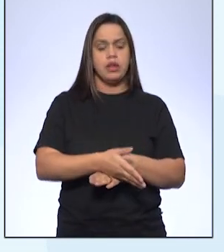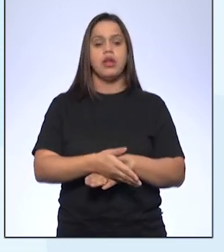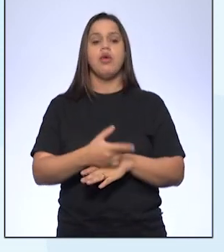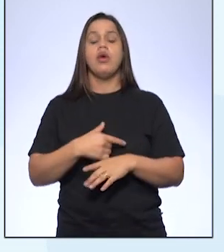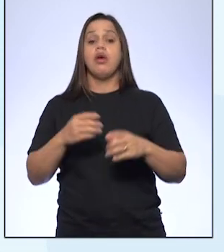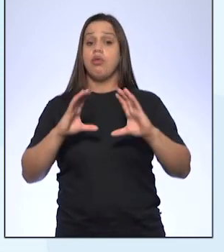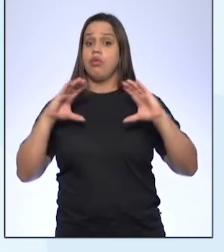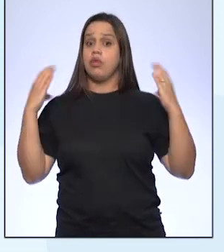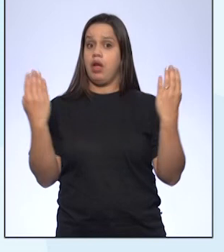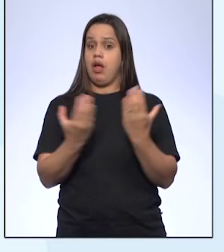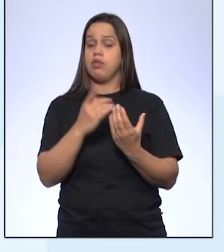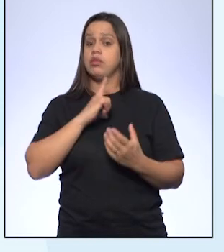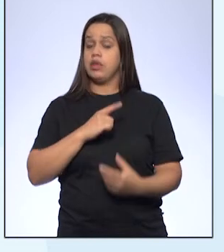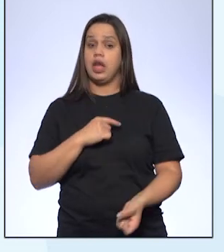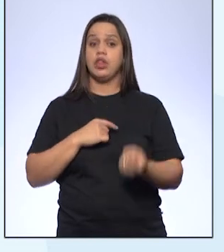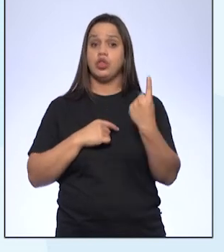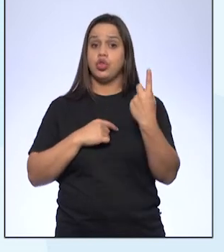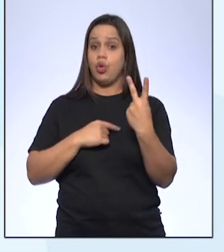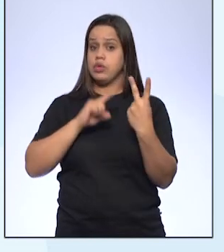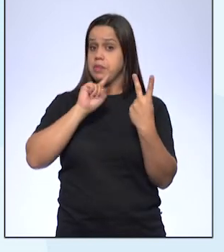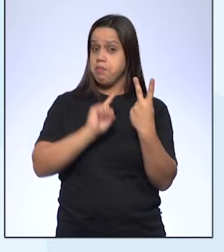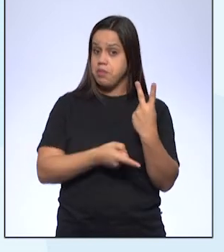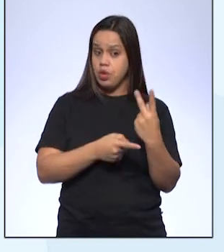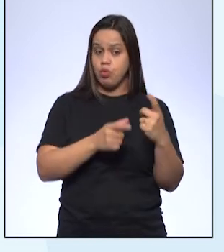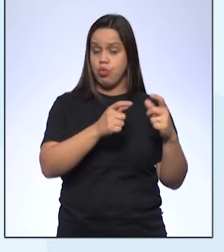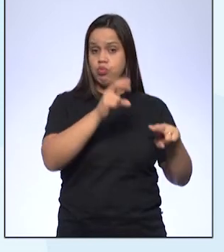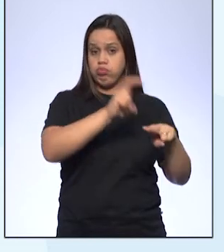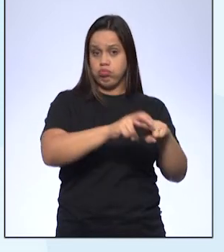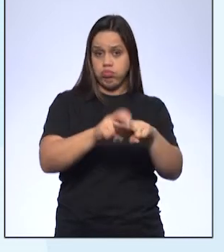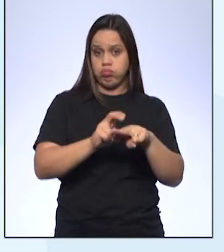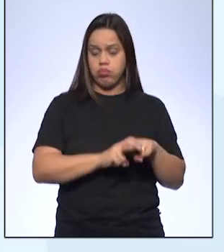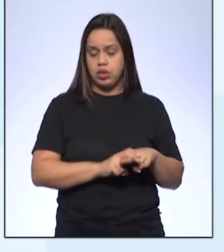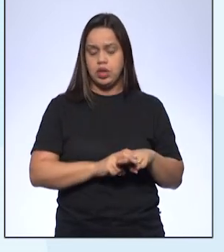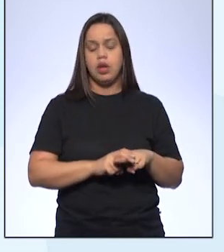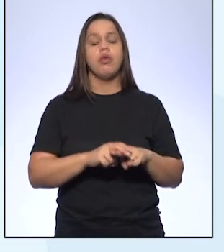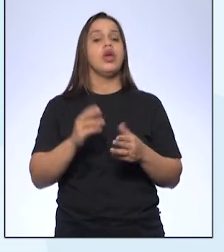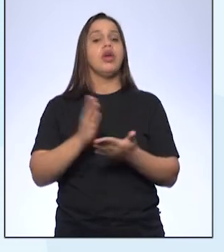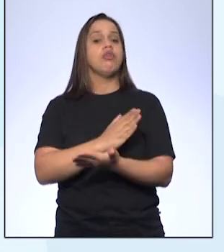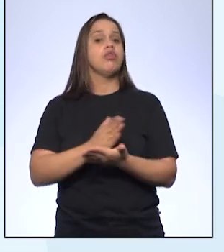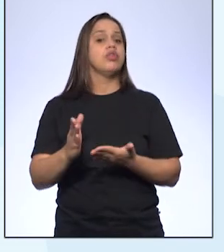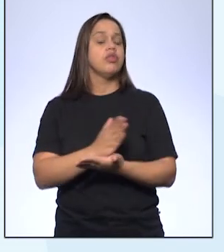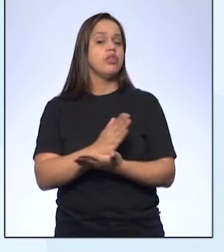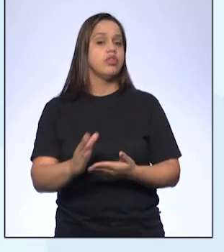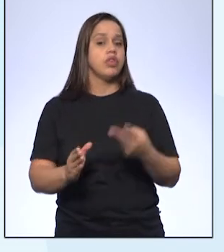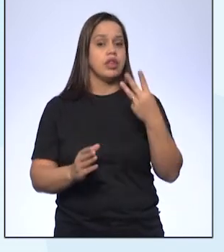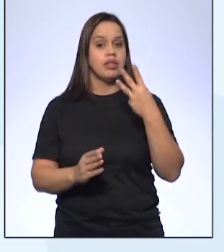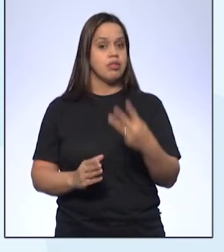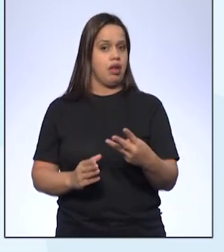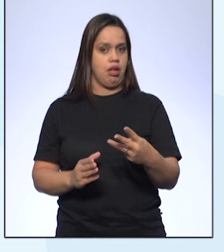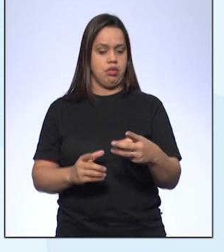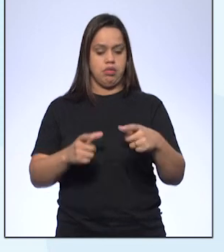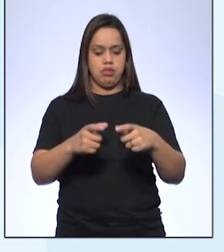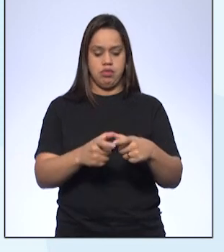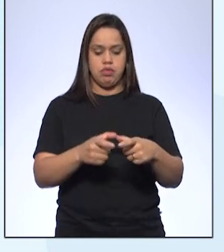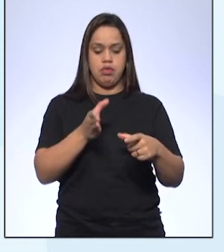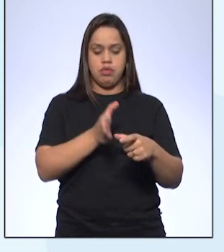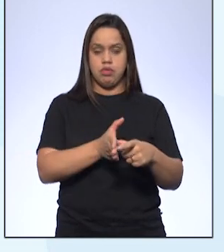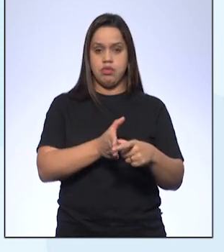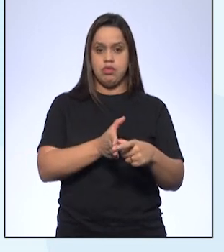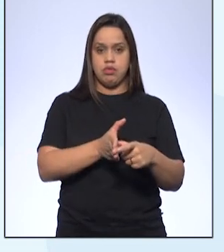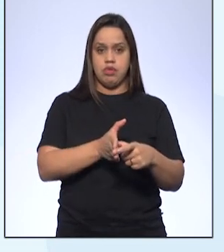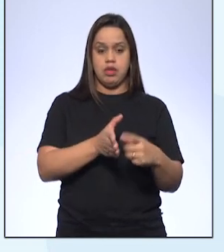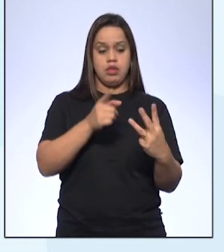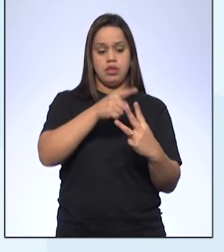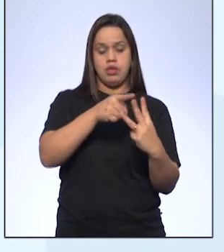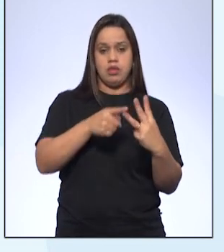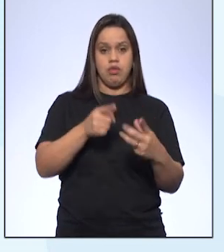lugares e será dividido em 3 setores. Então, eu vou dividir esse estádio aí em 3 setores iguais. Ou seja,